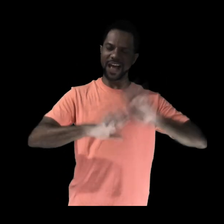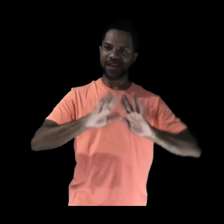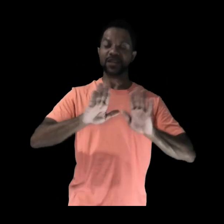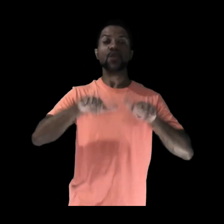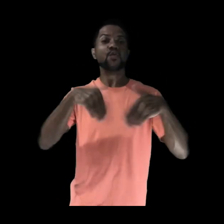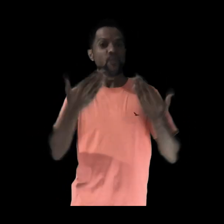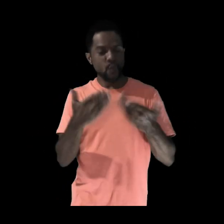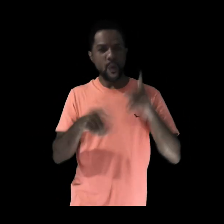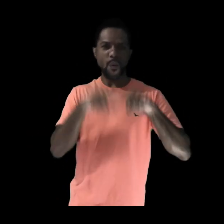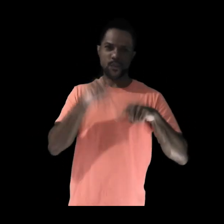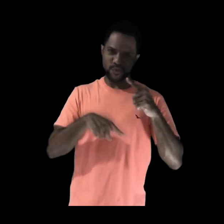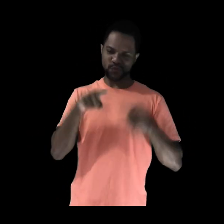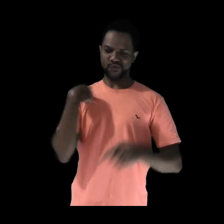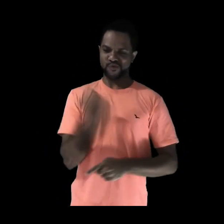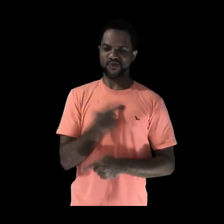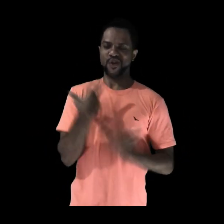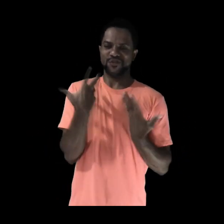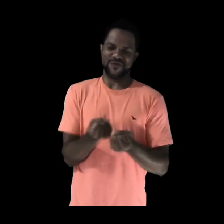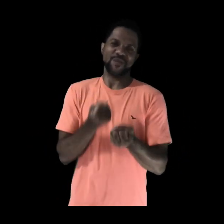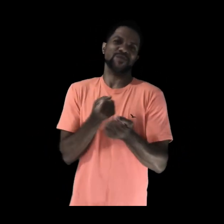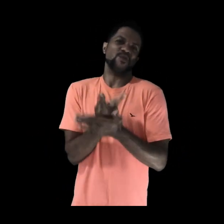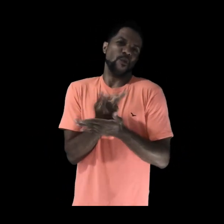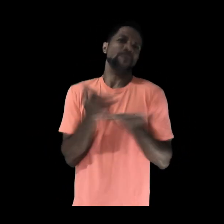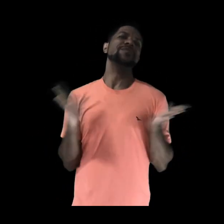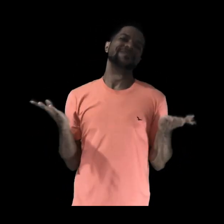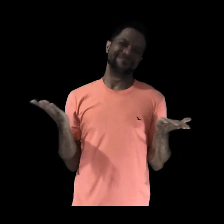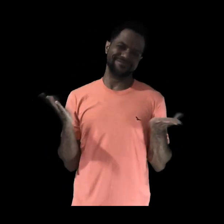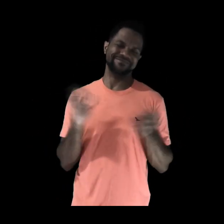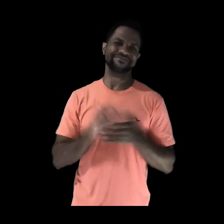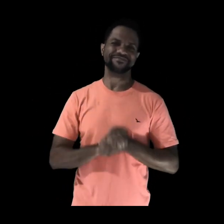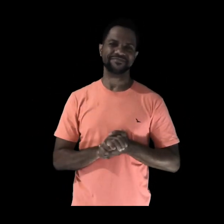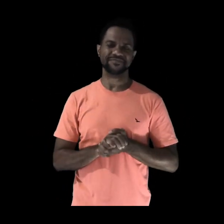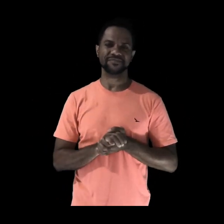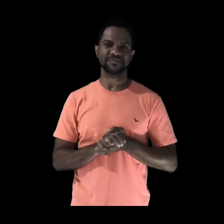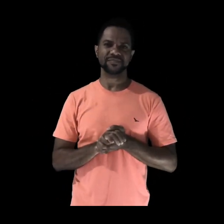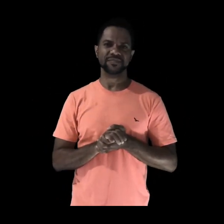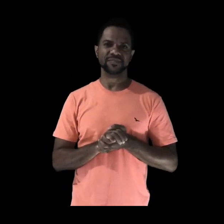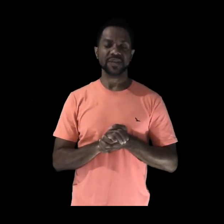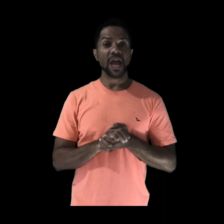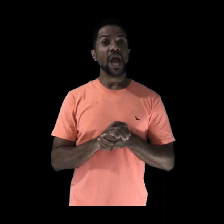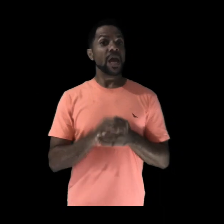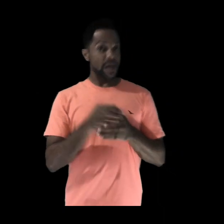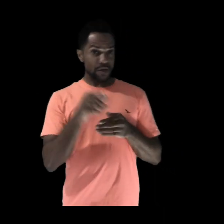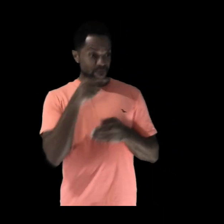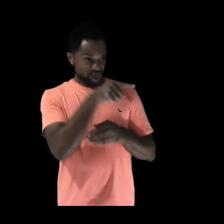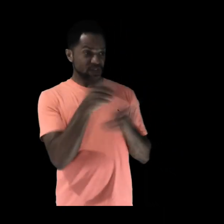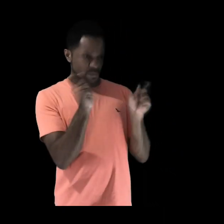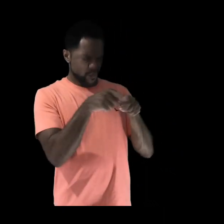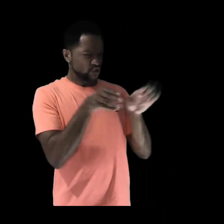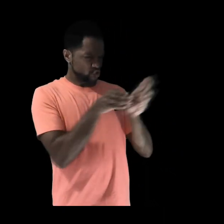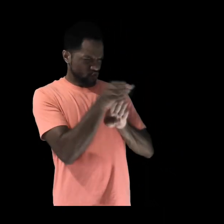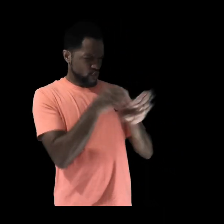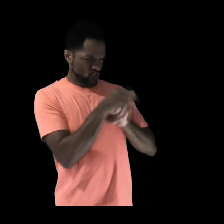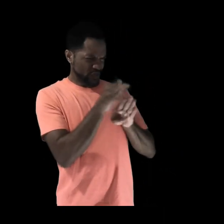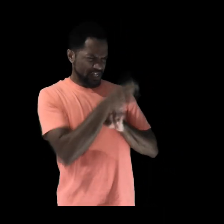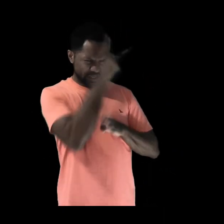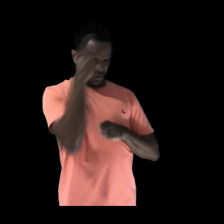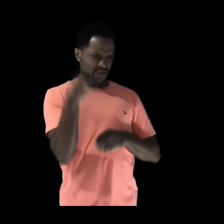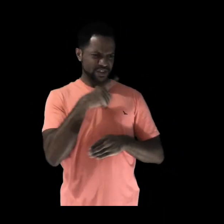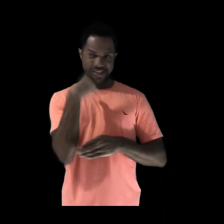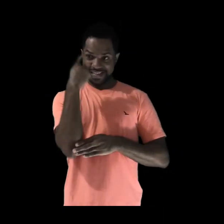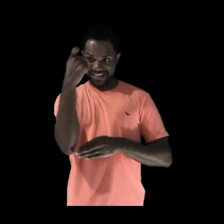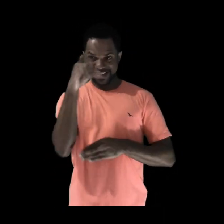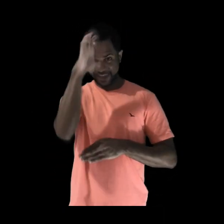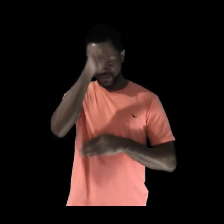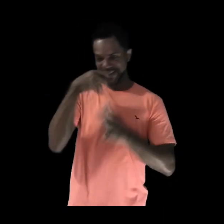é esse produto que a gente vai consumir. Verdade. Agora, deixa um conselho para as pessoas ouvintes que têm interesse em aprender